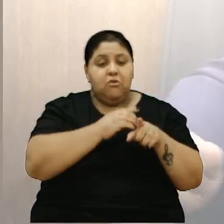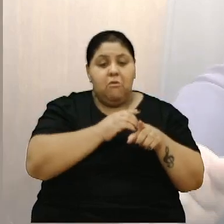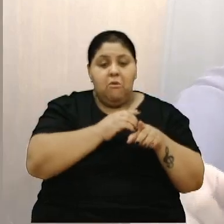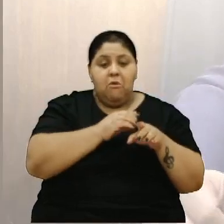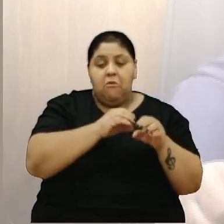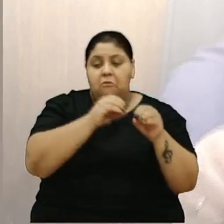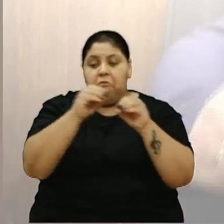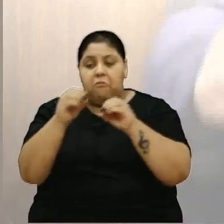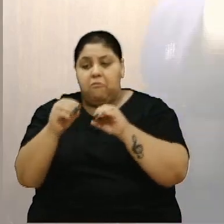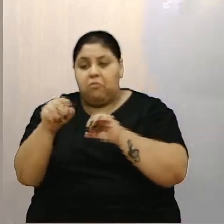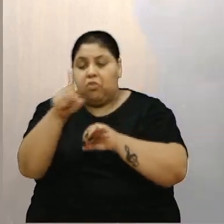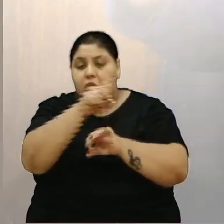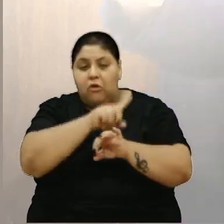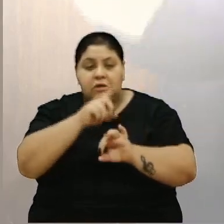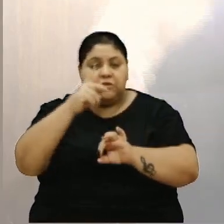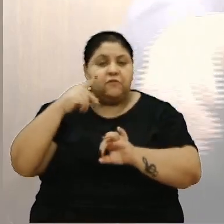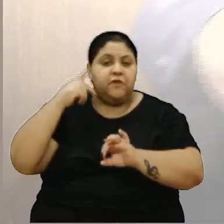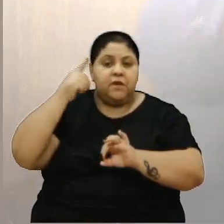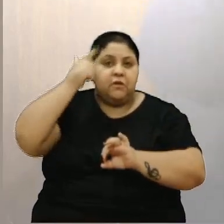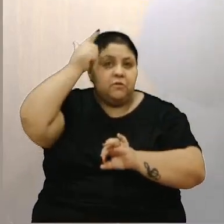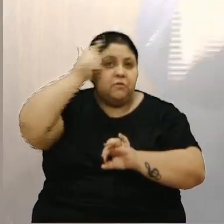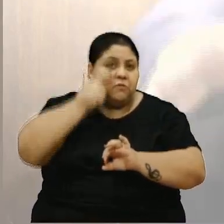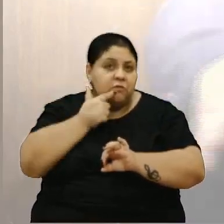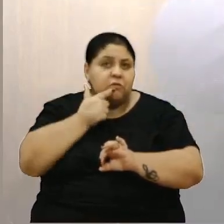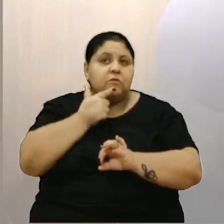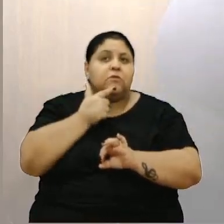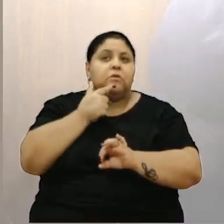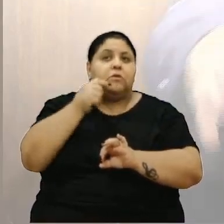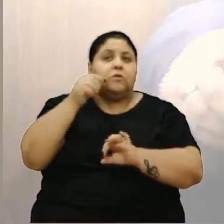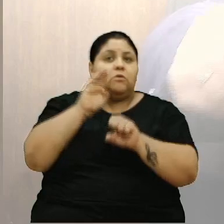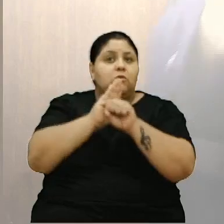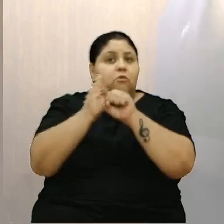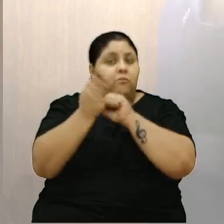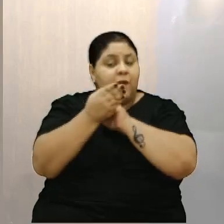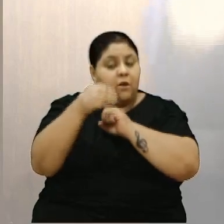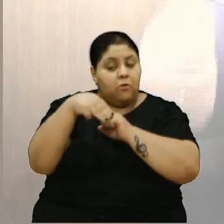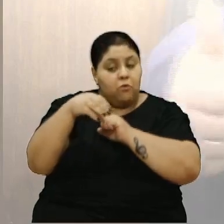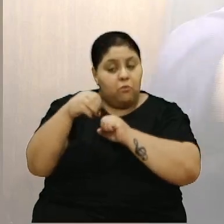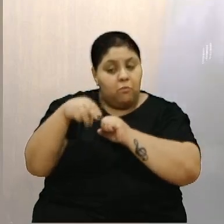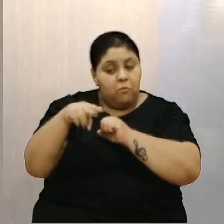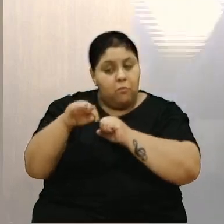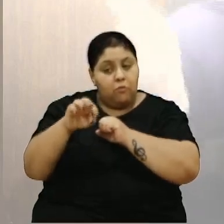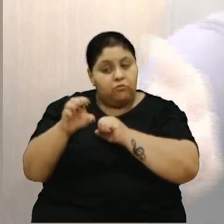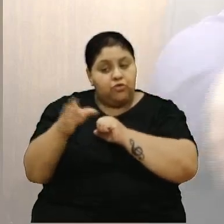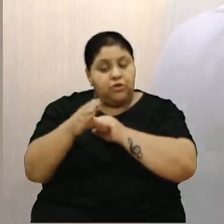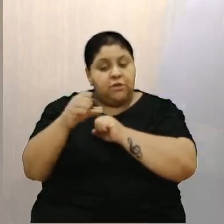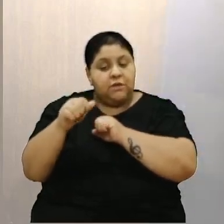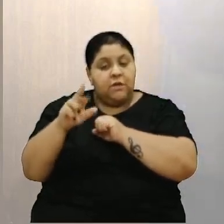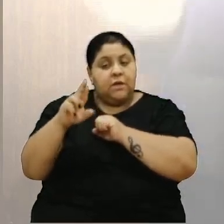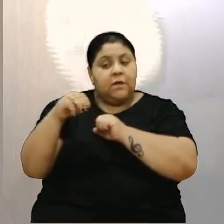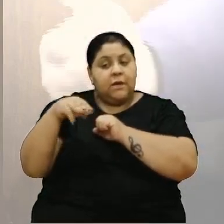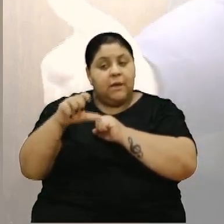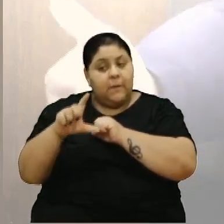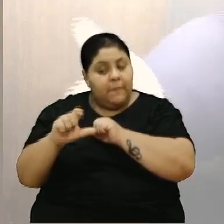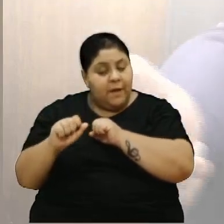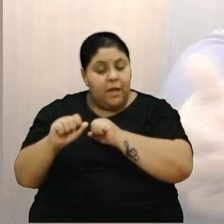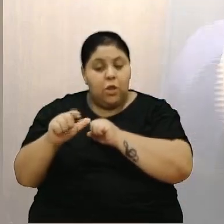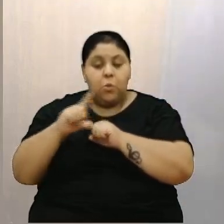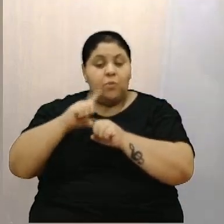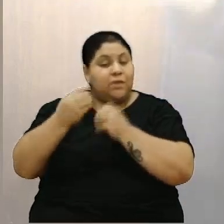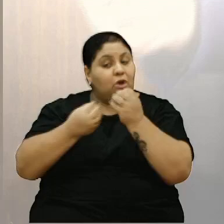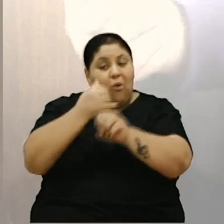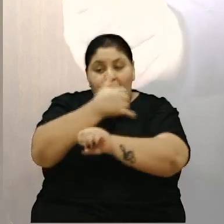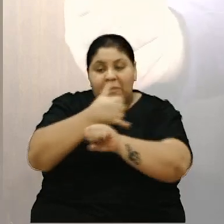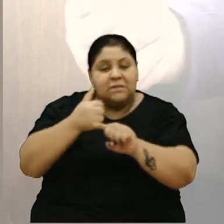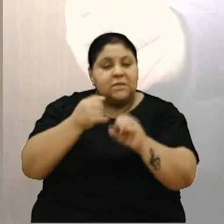também foi. Eu dizia, olha, o Monte Carmelo está intransitável, não vai lá um táxi, não vai um Uber, o ônibus não pode